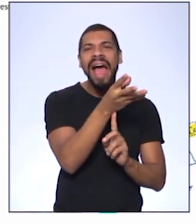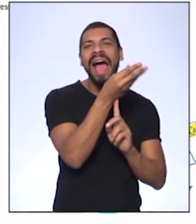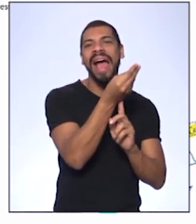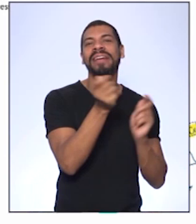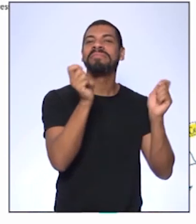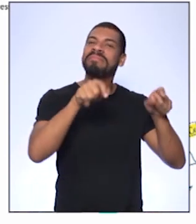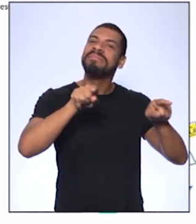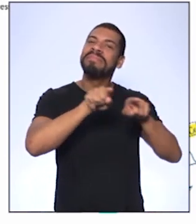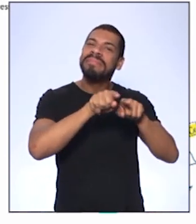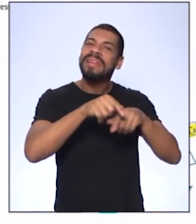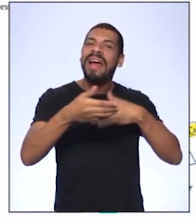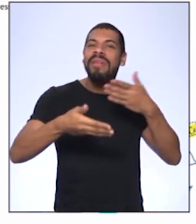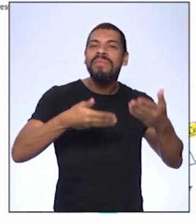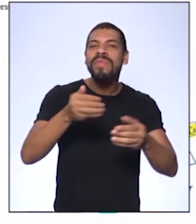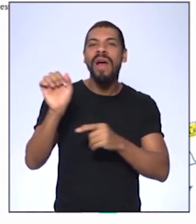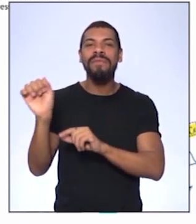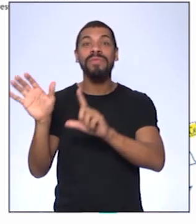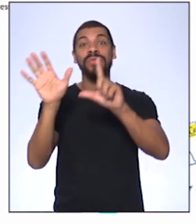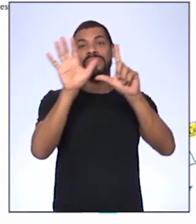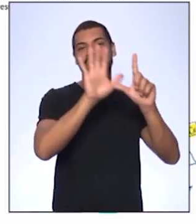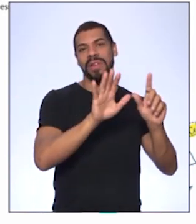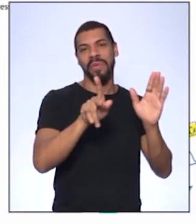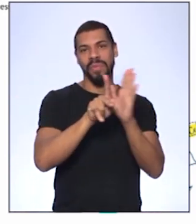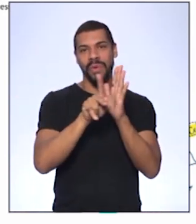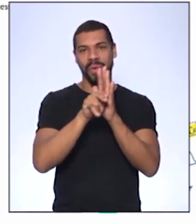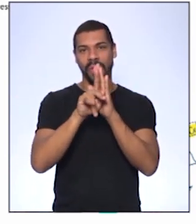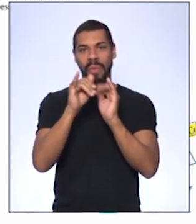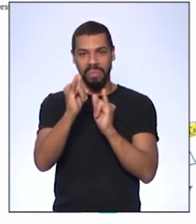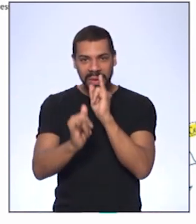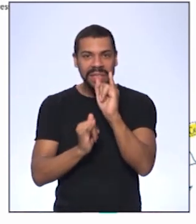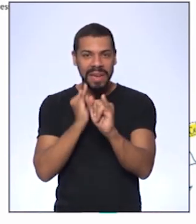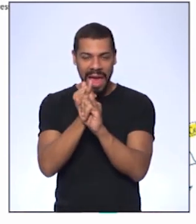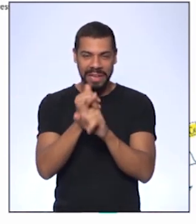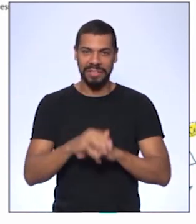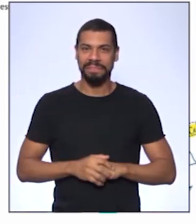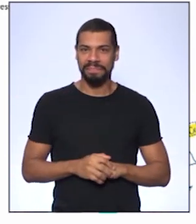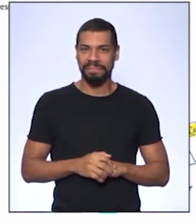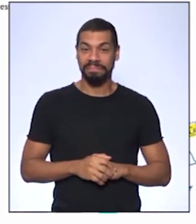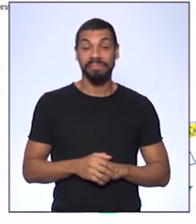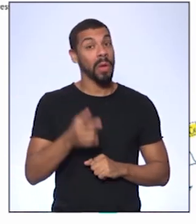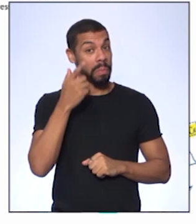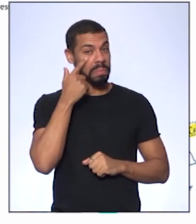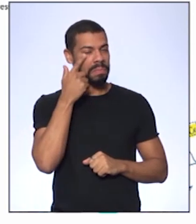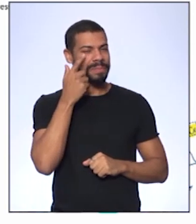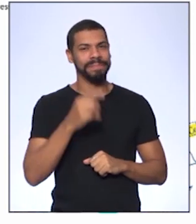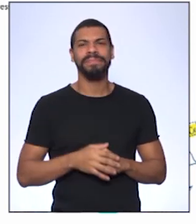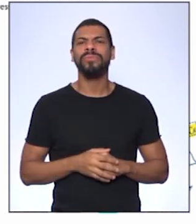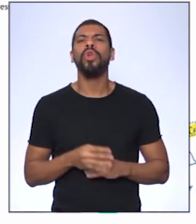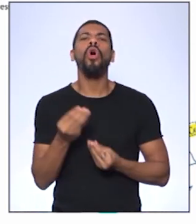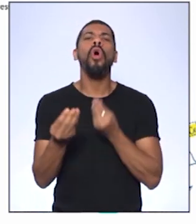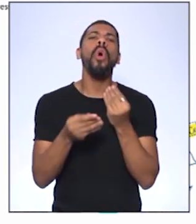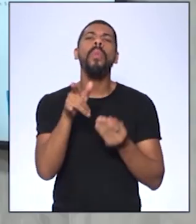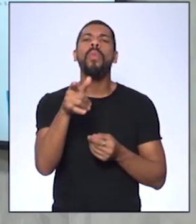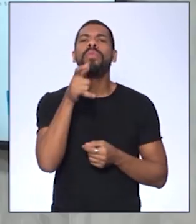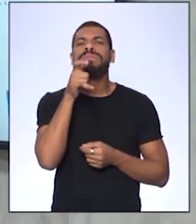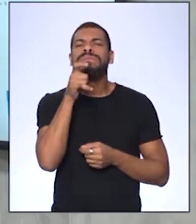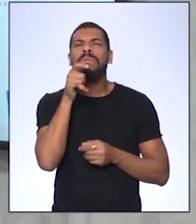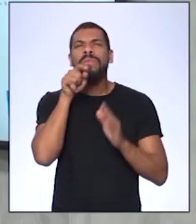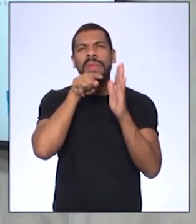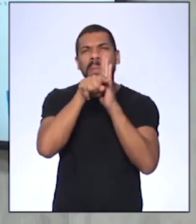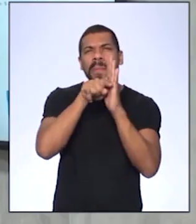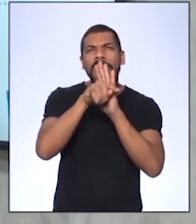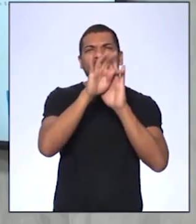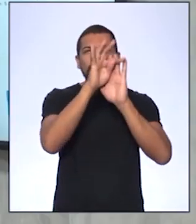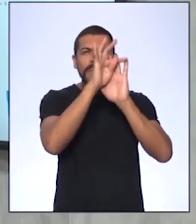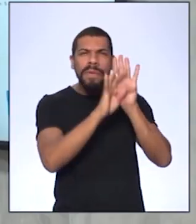de possibilidades da visualização online. Volta aqui, vamos conversar agora. Vamos pensar assim, quando você olhou para essa